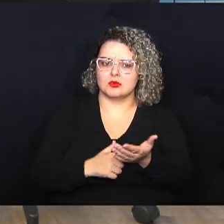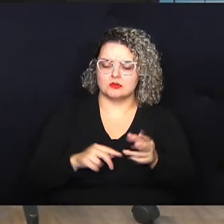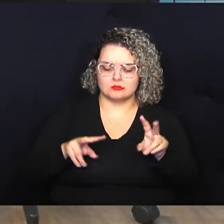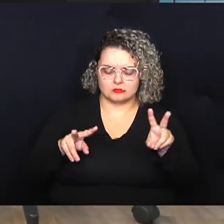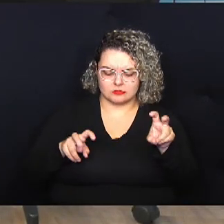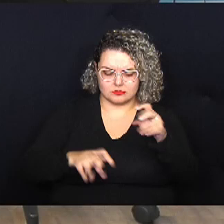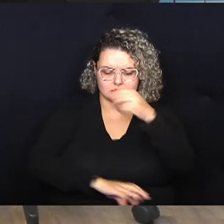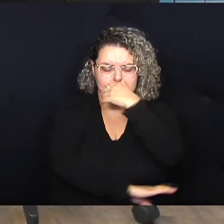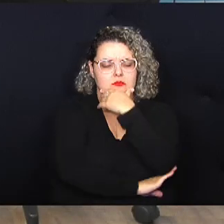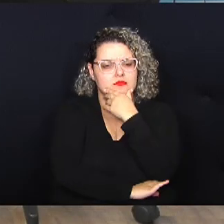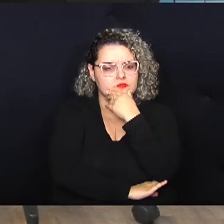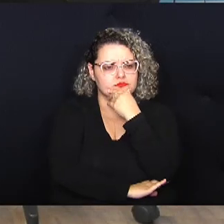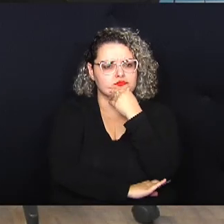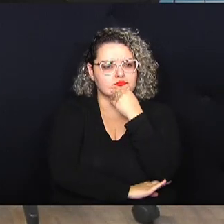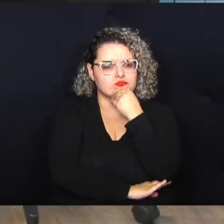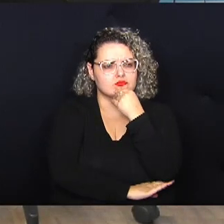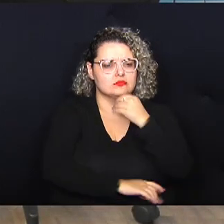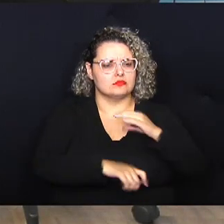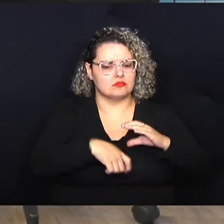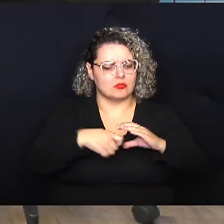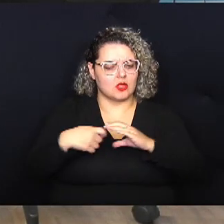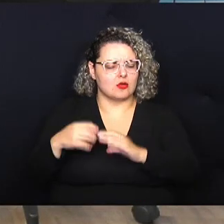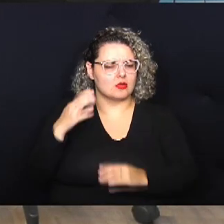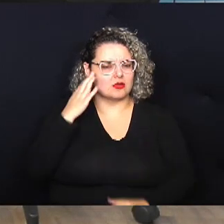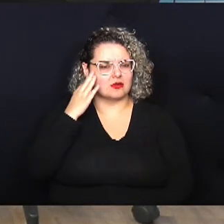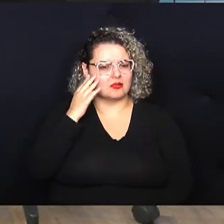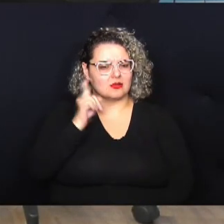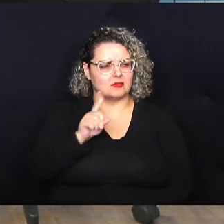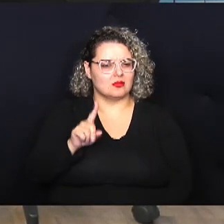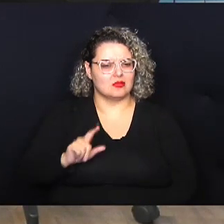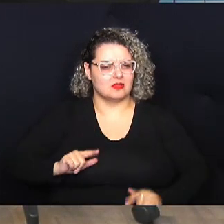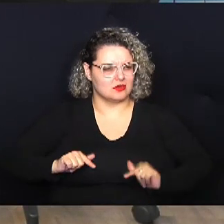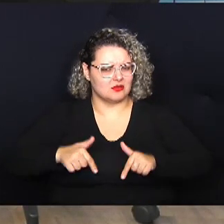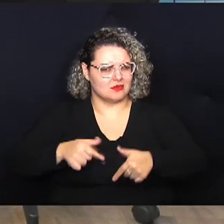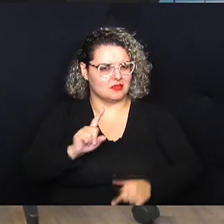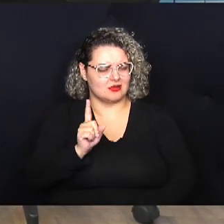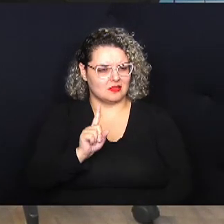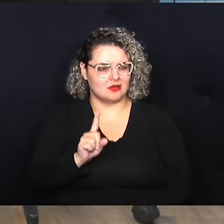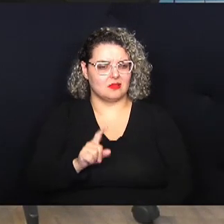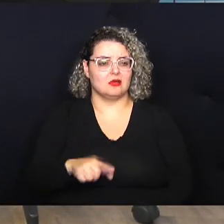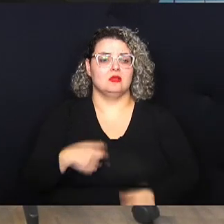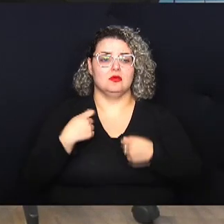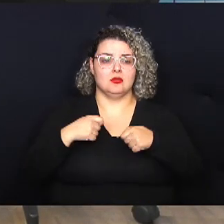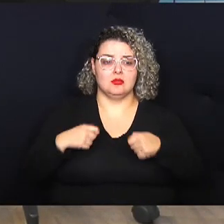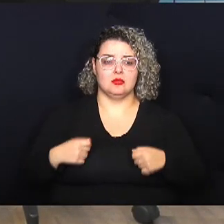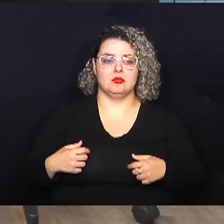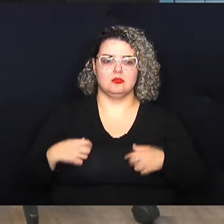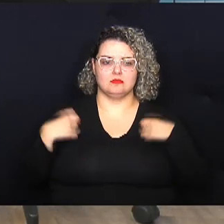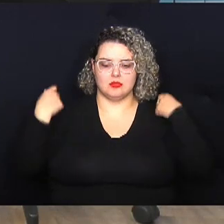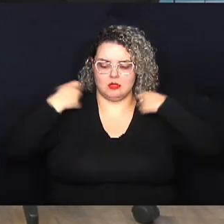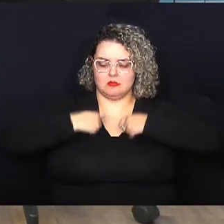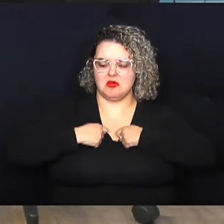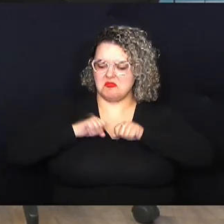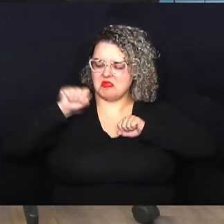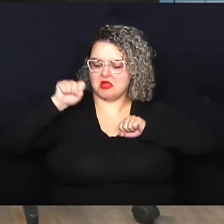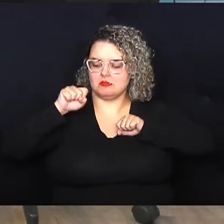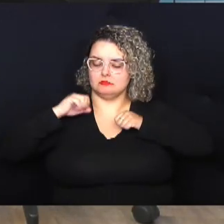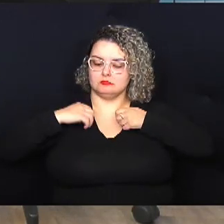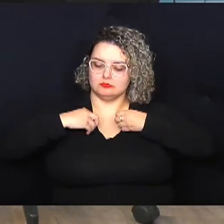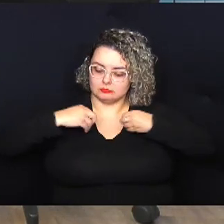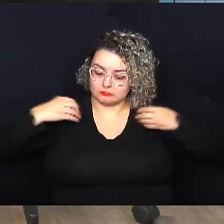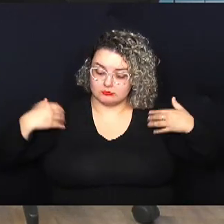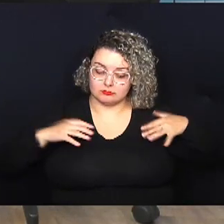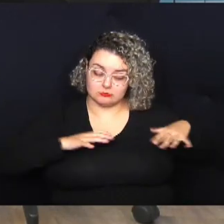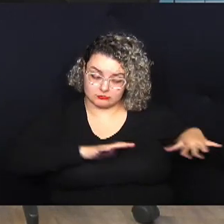a assistir alguns vídeos e entendi que eu não sou guerreira, não. Eu tenho que guardar a capa e ser uma mulher